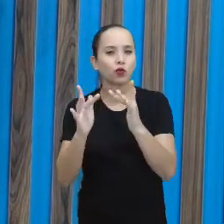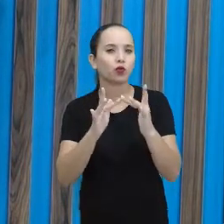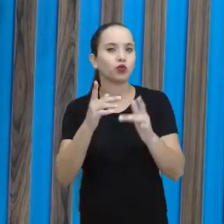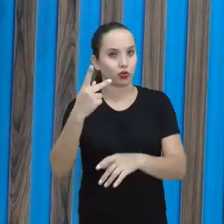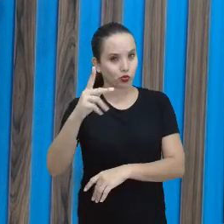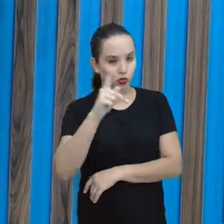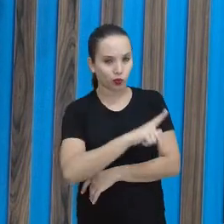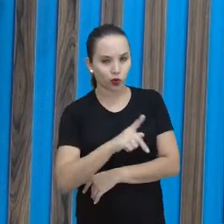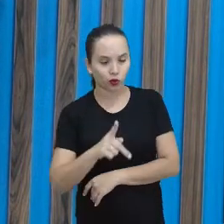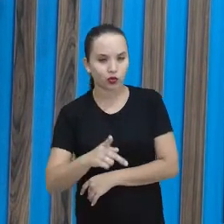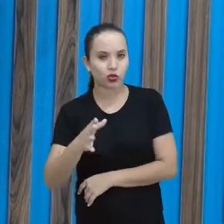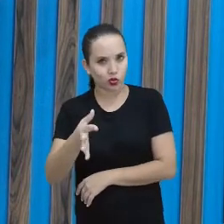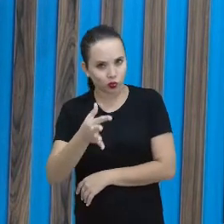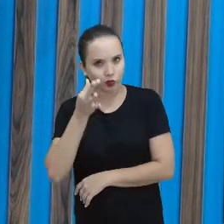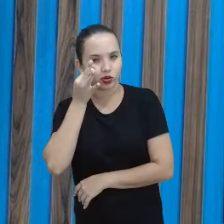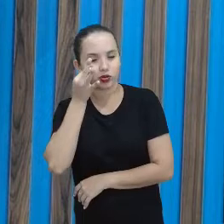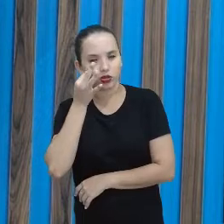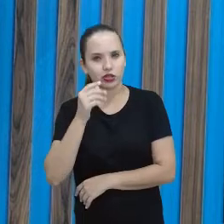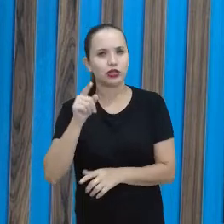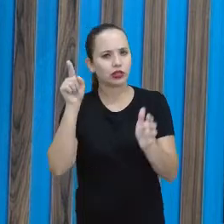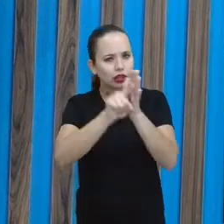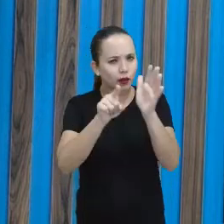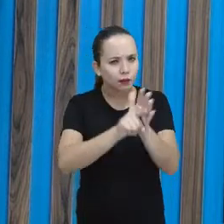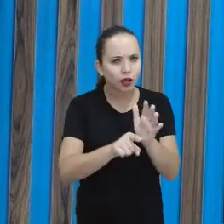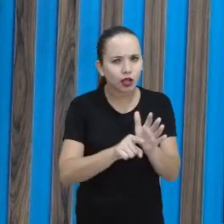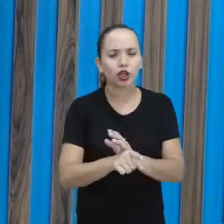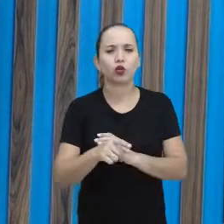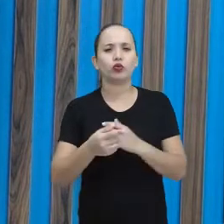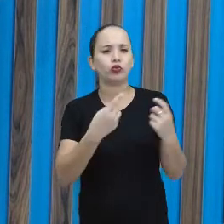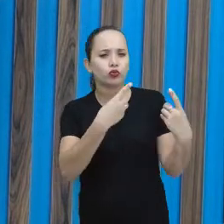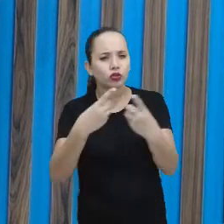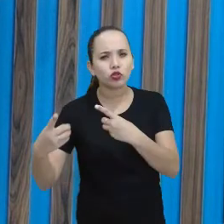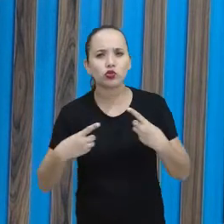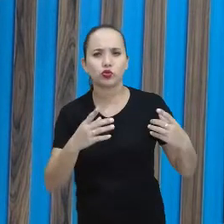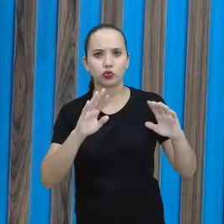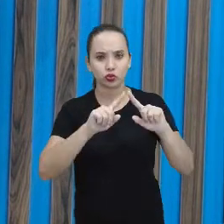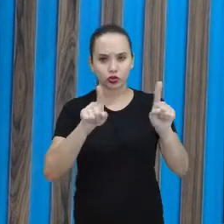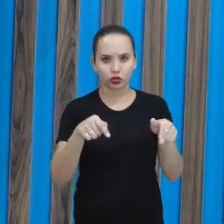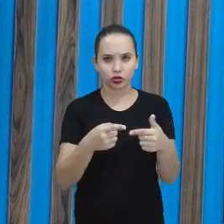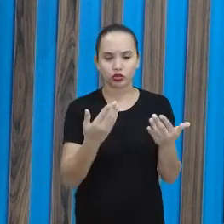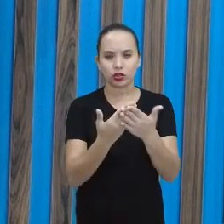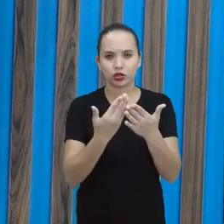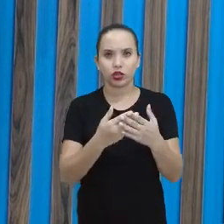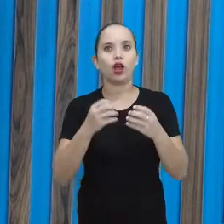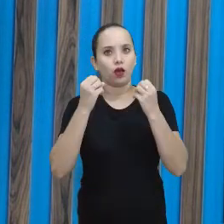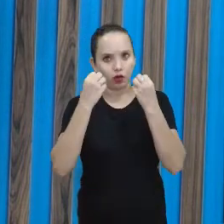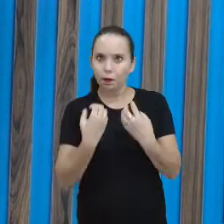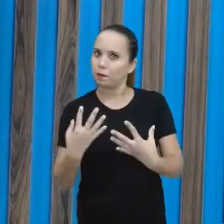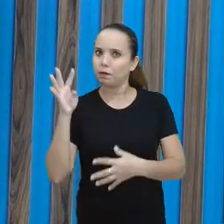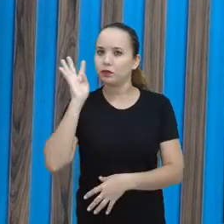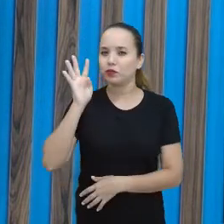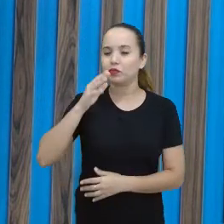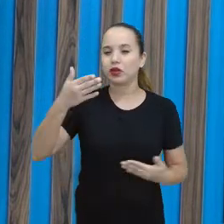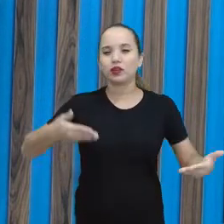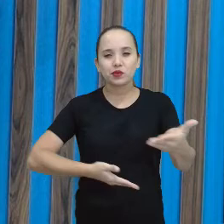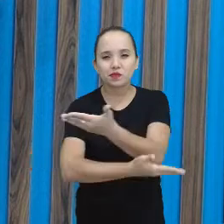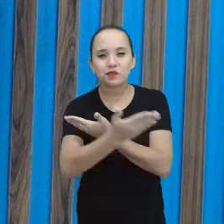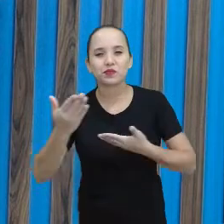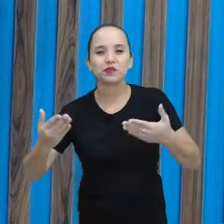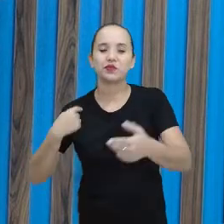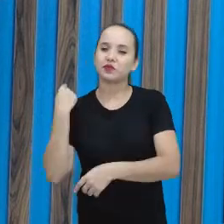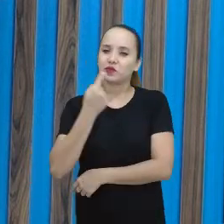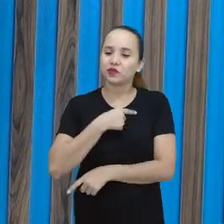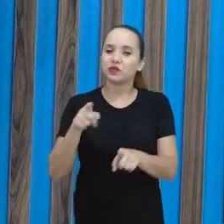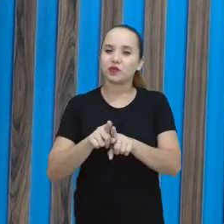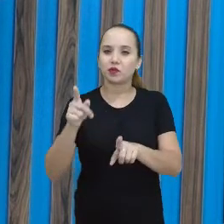escola de origem, gente. Perguntem a ele, façam discussões em sala de aula, tá? é muito bacana essa interação de vocês com a gente e